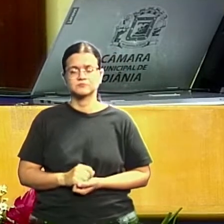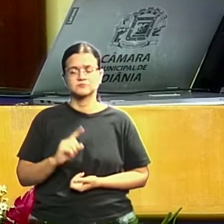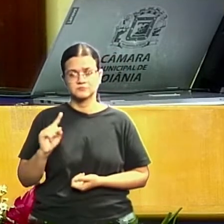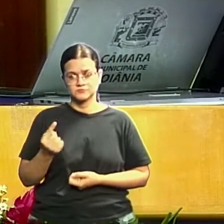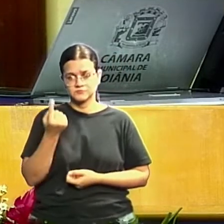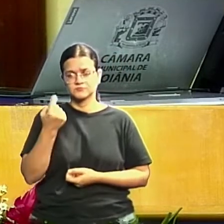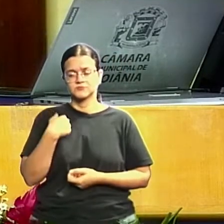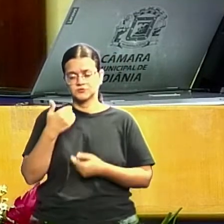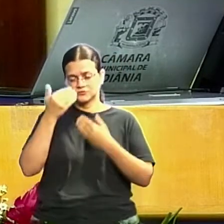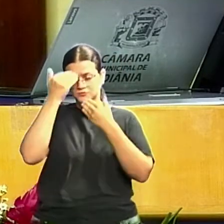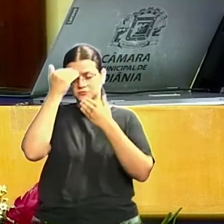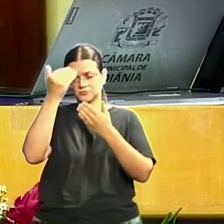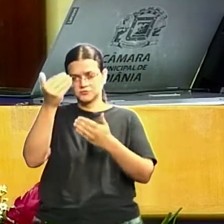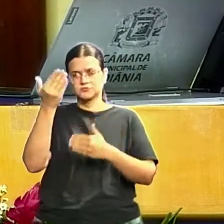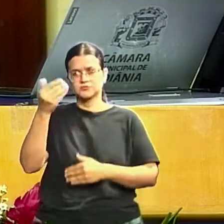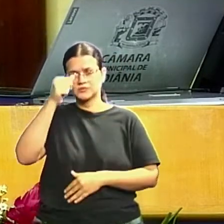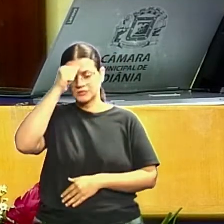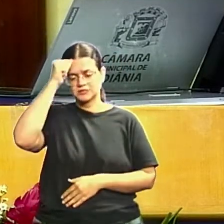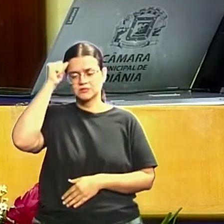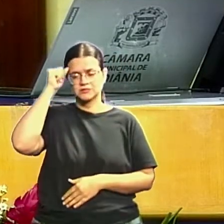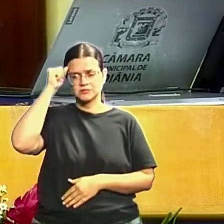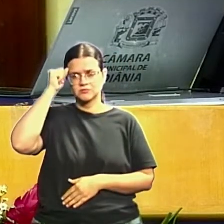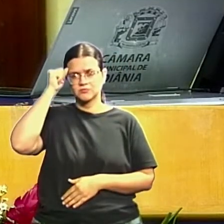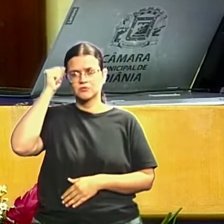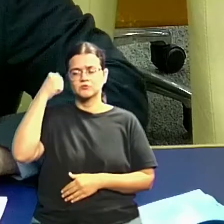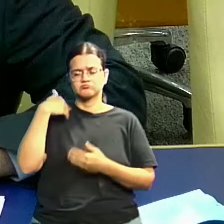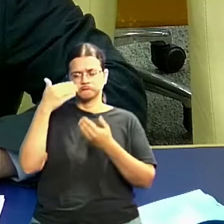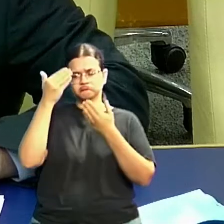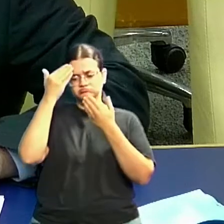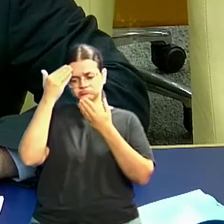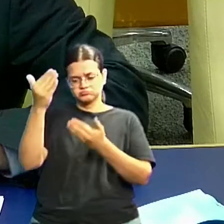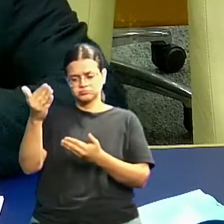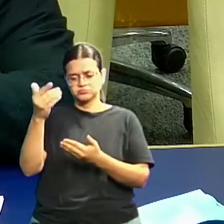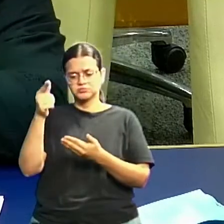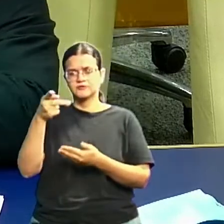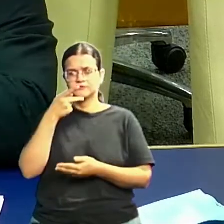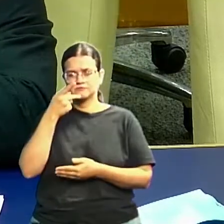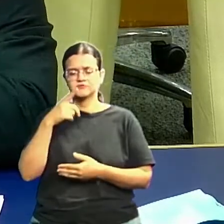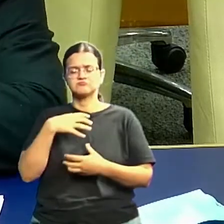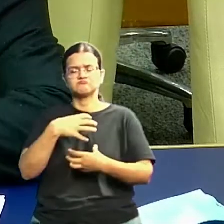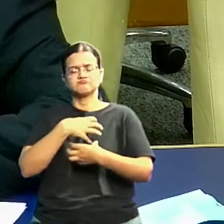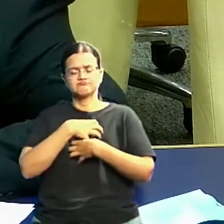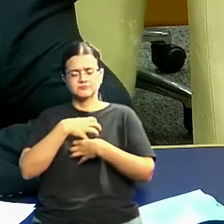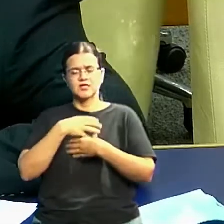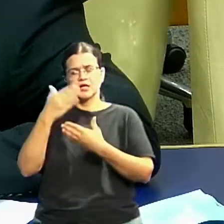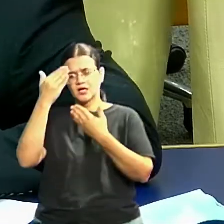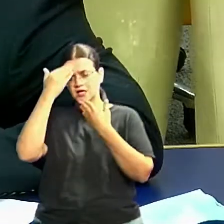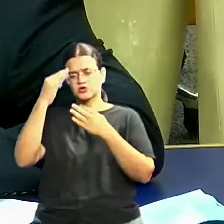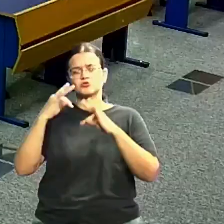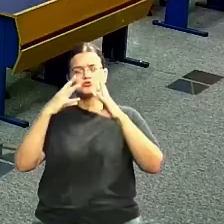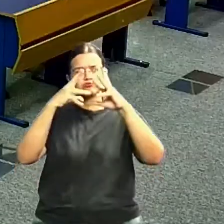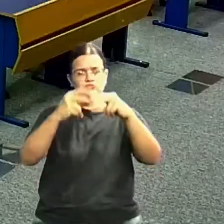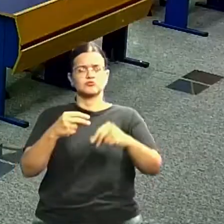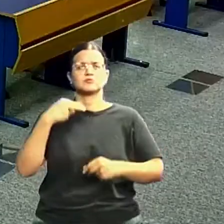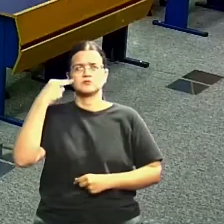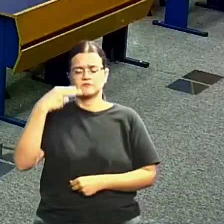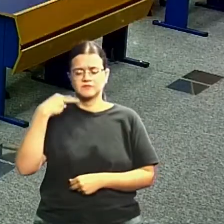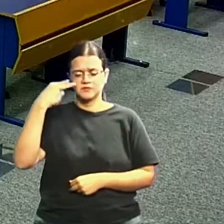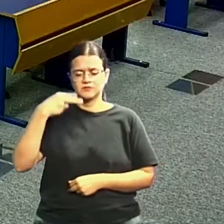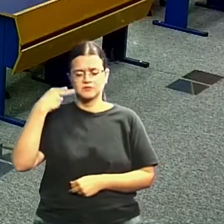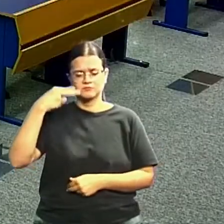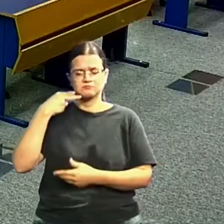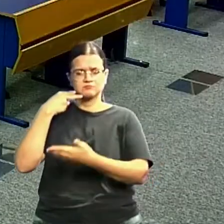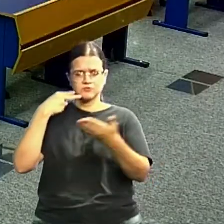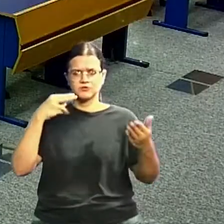Primeiramente, quero agradecer ao líder Anselmo Pereira. Muito obrigado, vereador Anselmo, pela sua sensibilidade. E agradeço a todos os vereadores